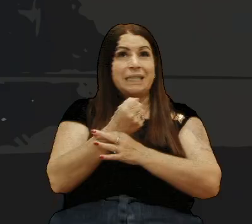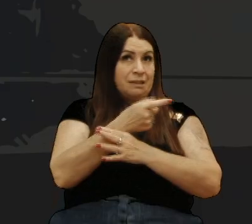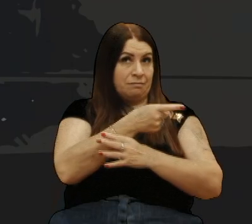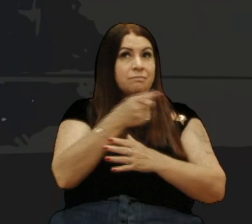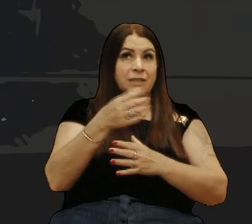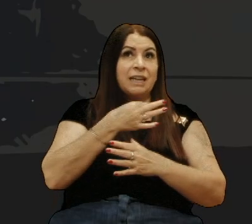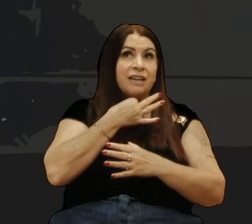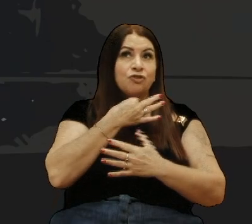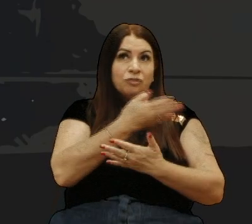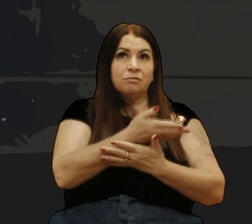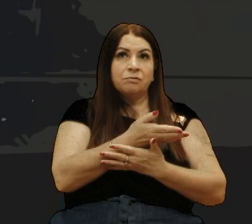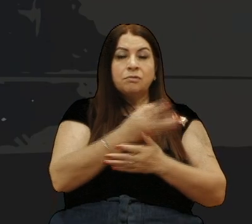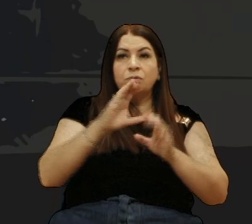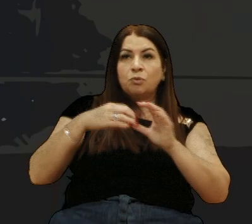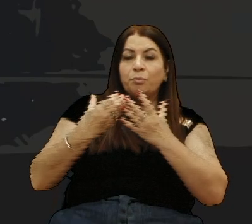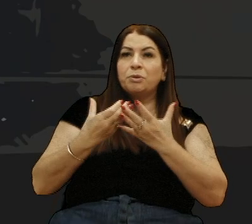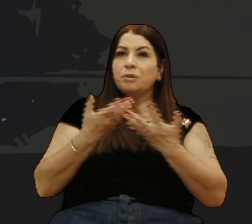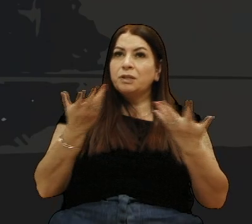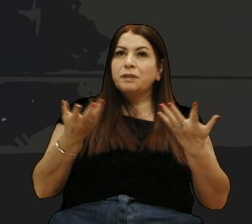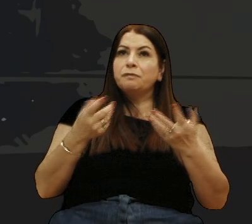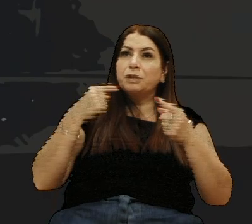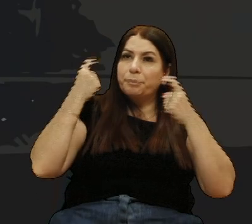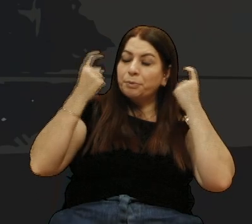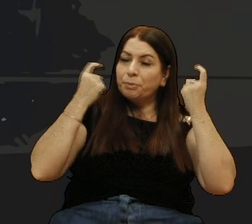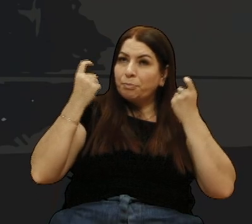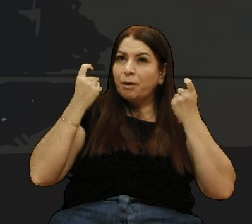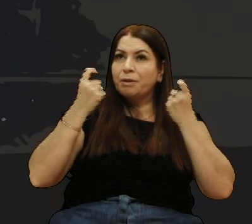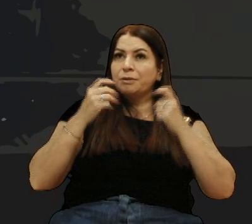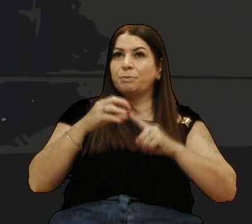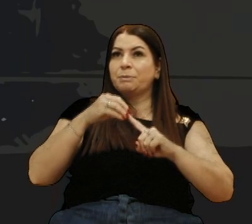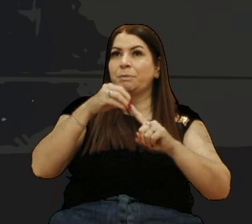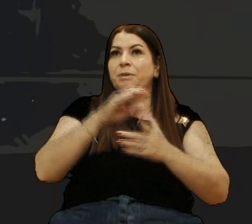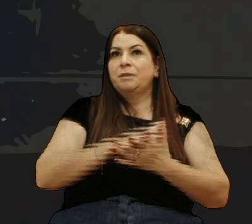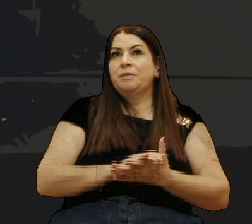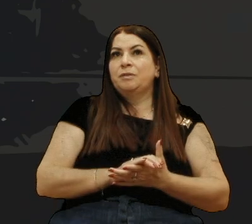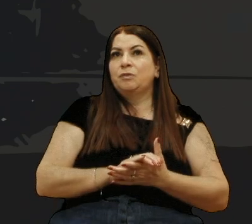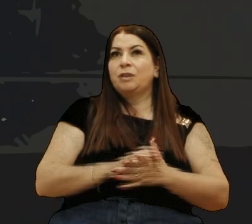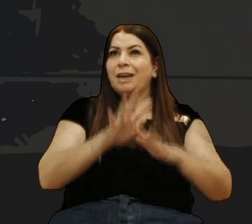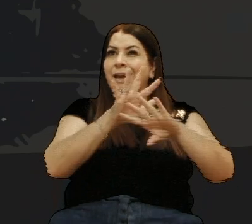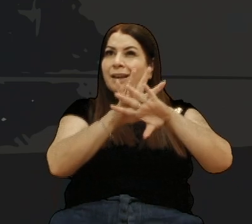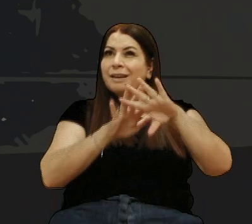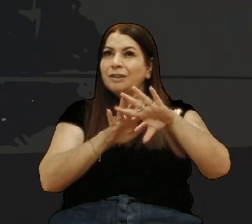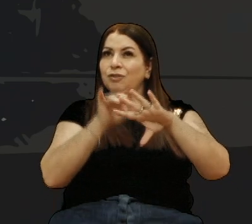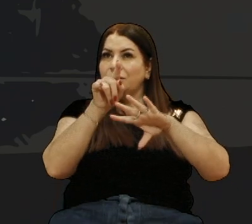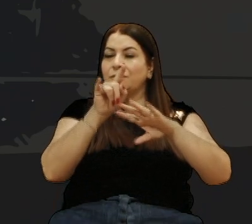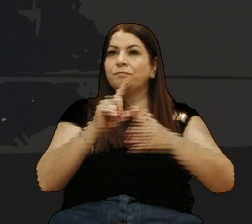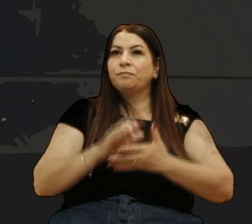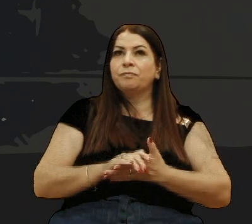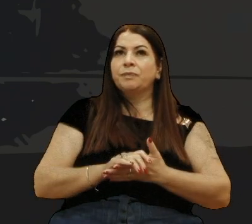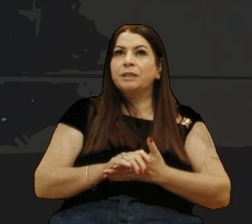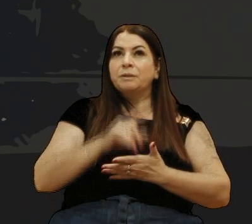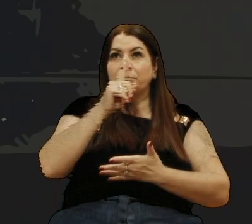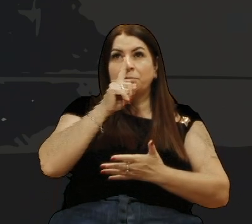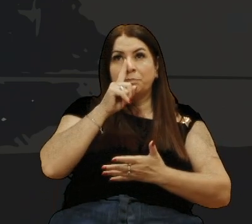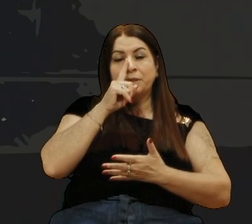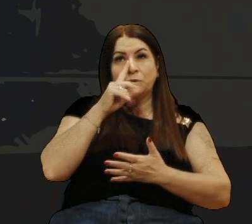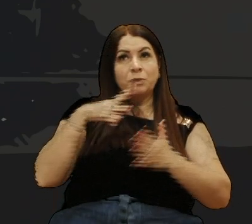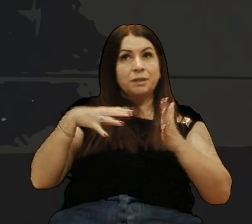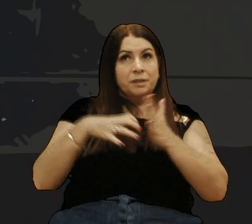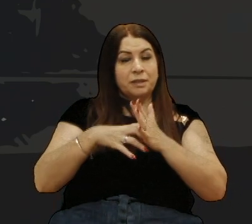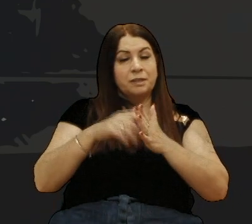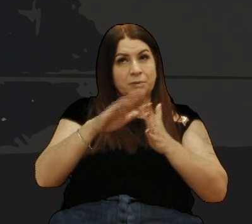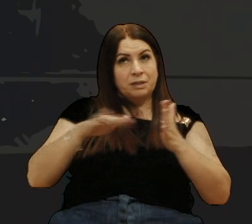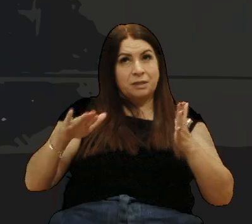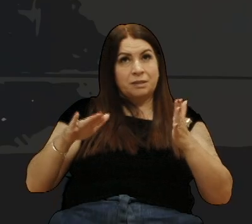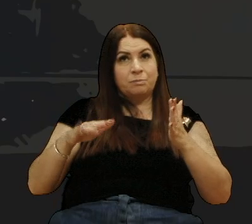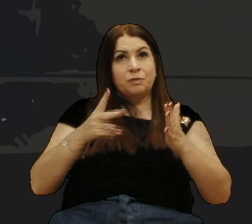Então, e a comunidade realmente fica preocupada. Principalmente o gradil, que ele causa risco real de acidentes para as crianças,